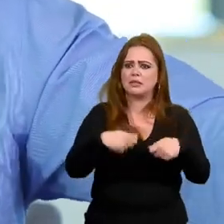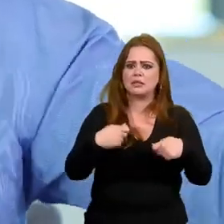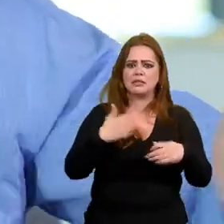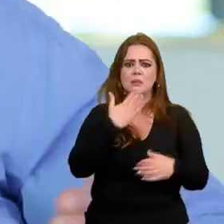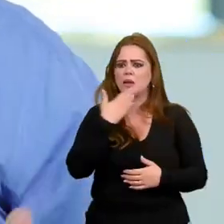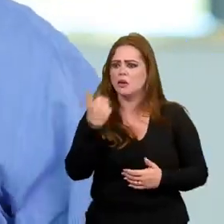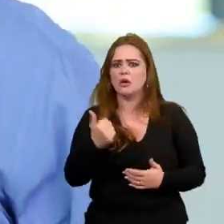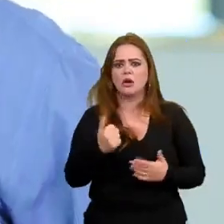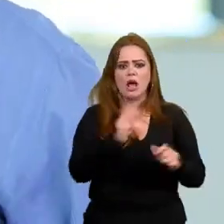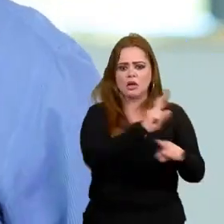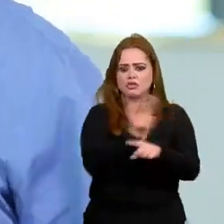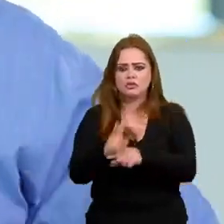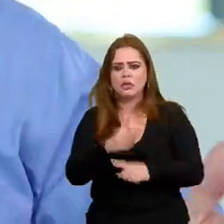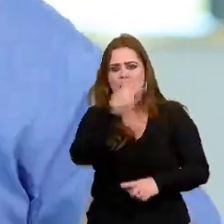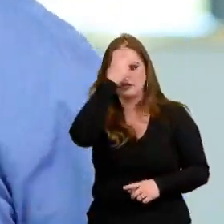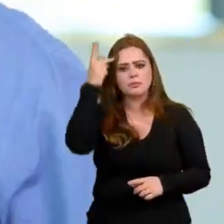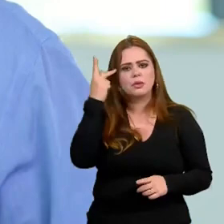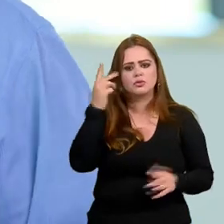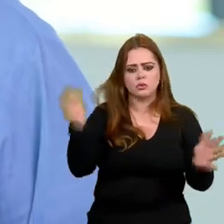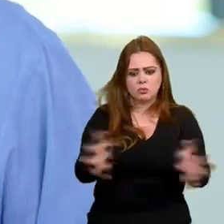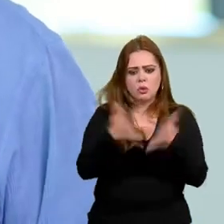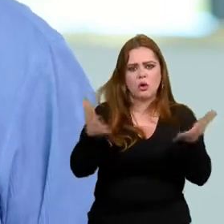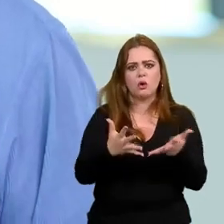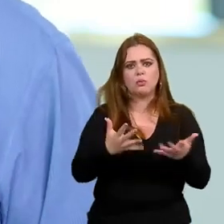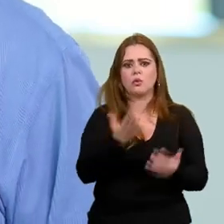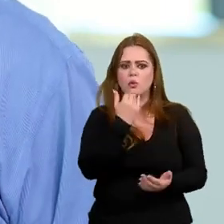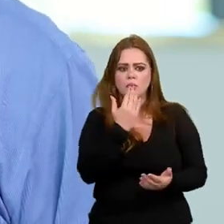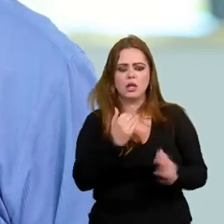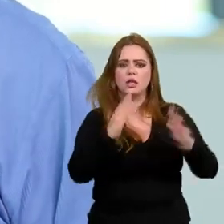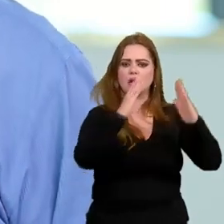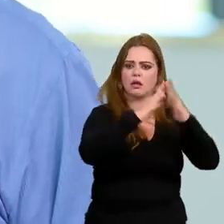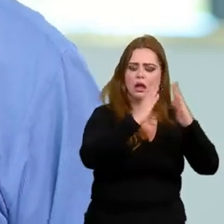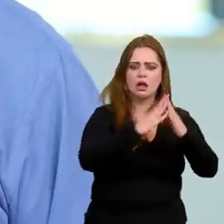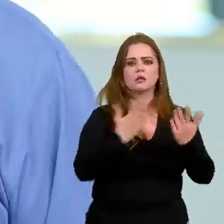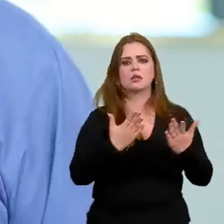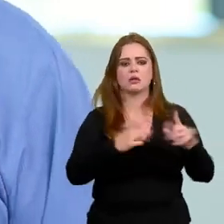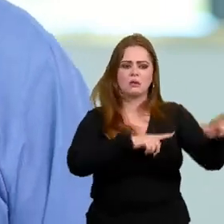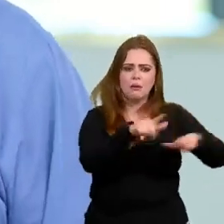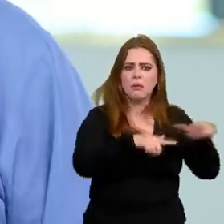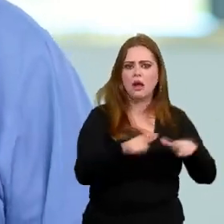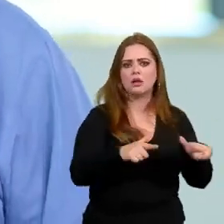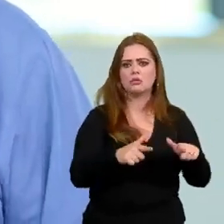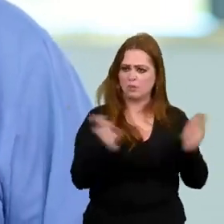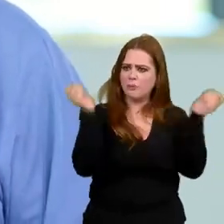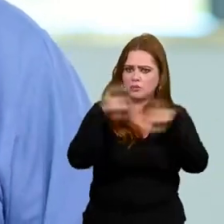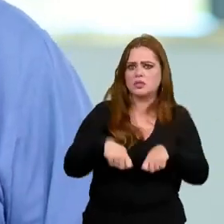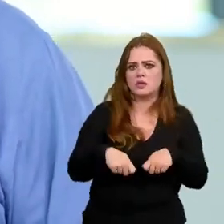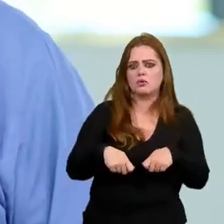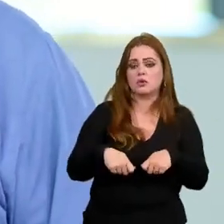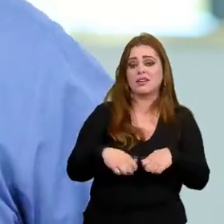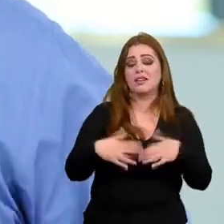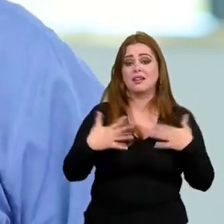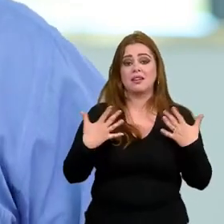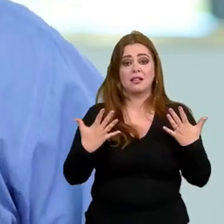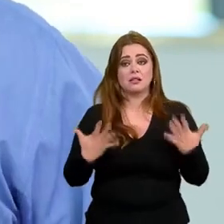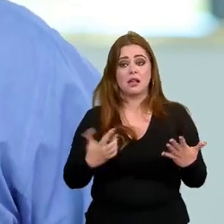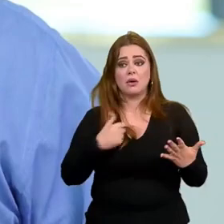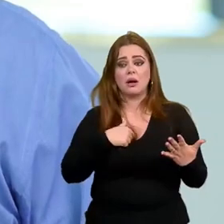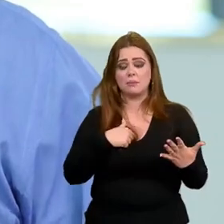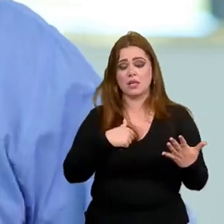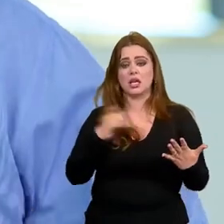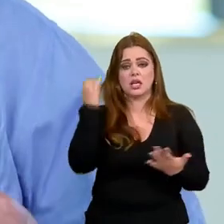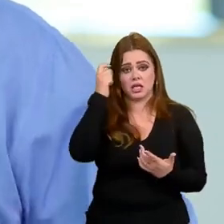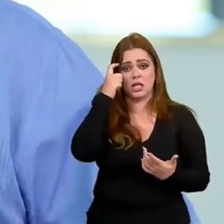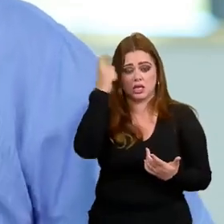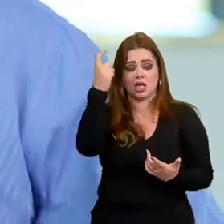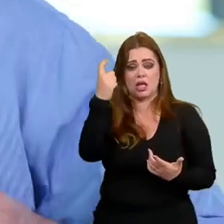qualidade do alimento daquele, de emprego, da casa, da moradia? Não seria possível? Então, a minha tese e a do Papa é a mesma.